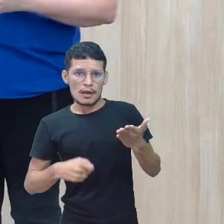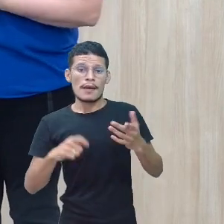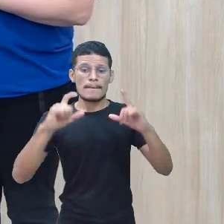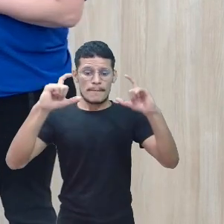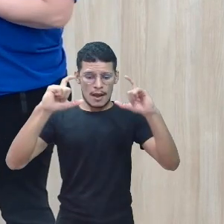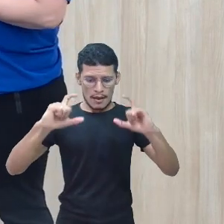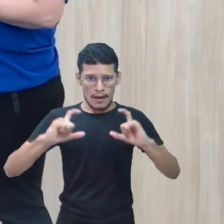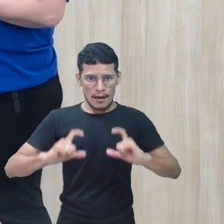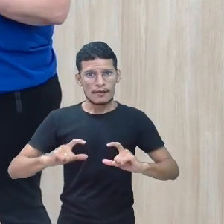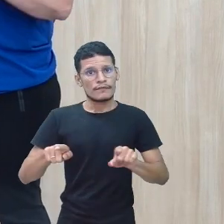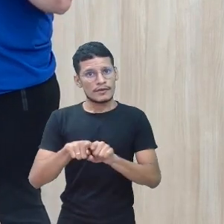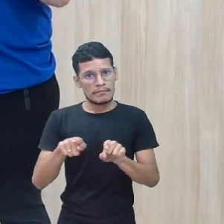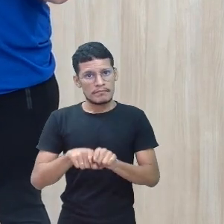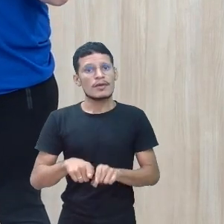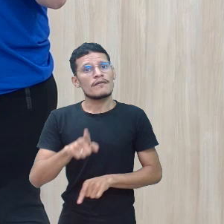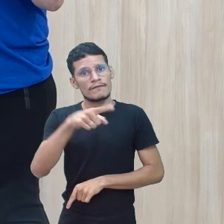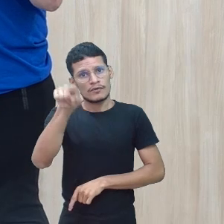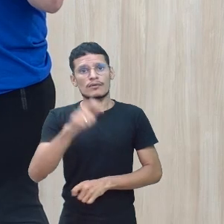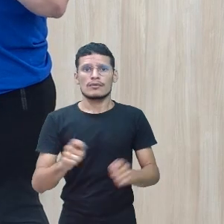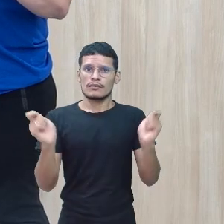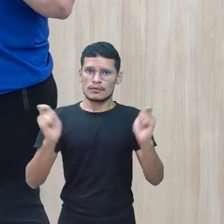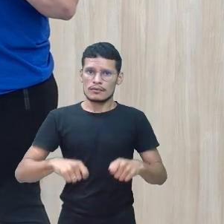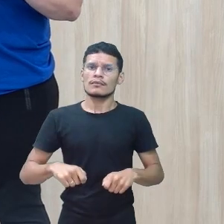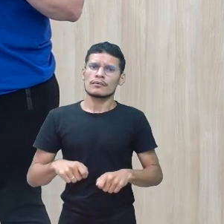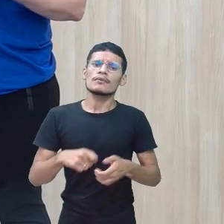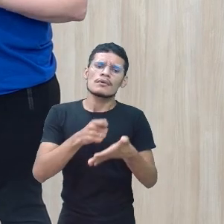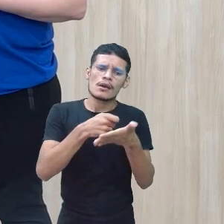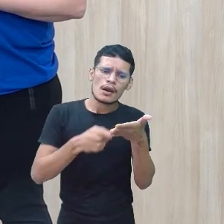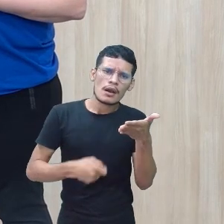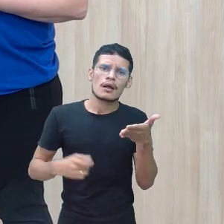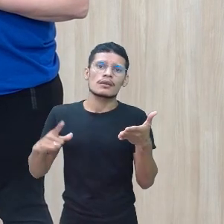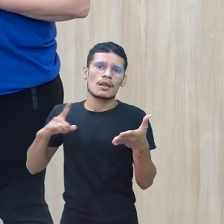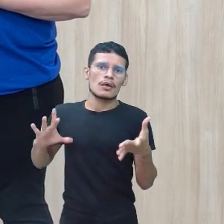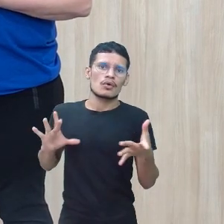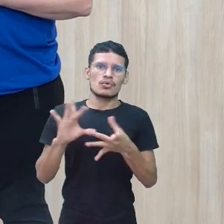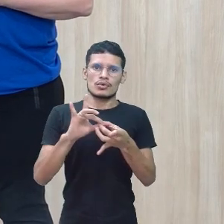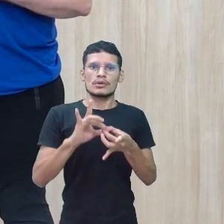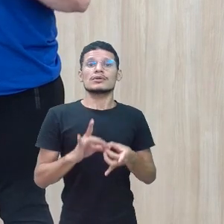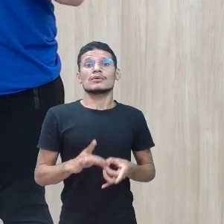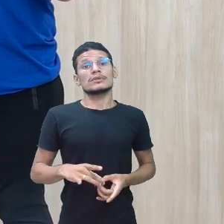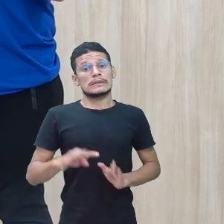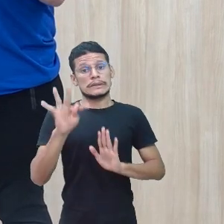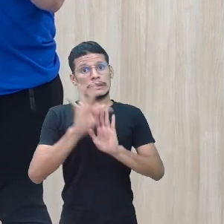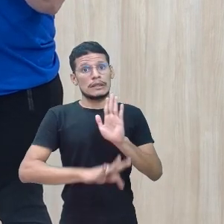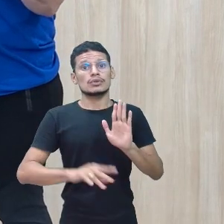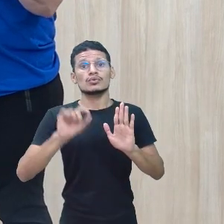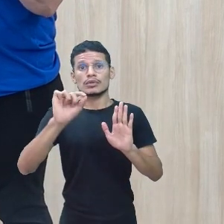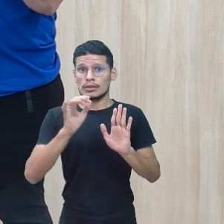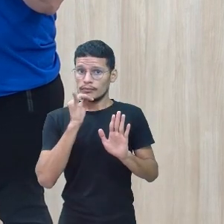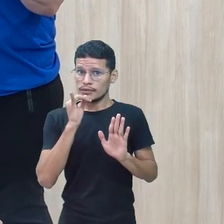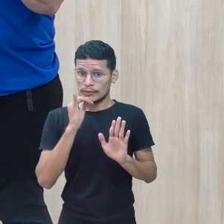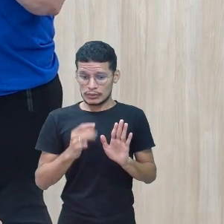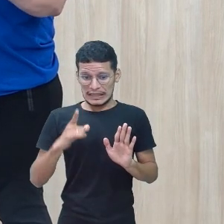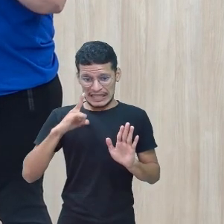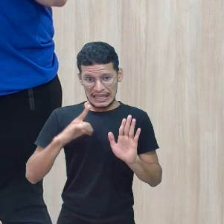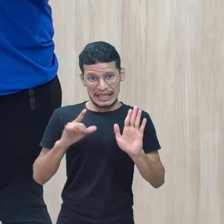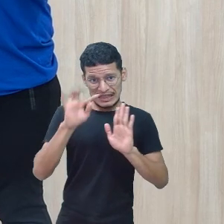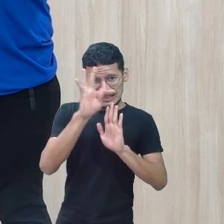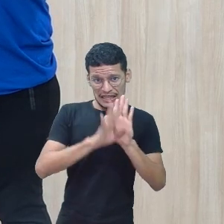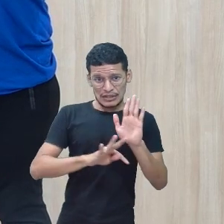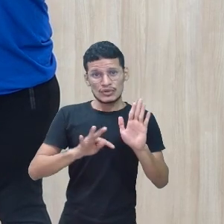parágrafo, não é? Você pode fazer isso e gerar conexão. E o seu texto, ao invés de ser um texto